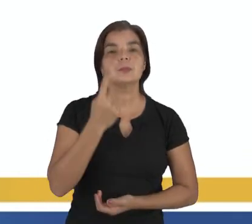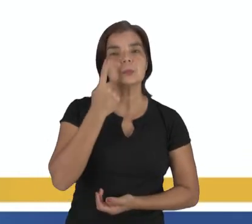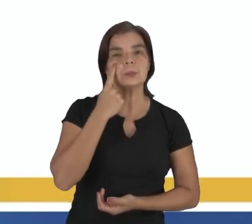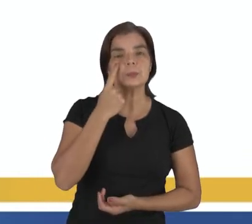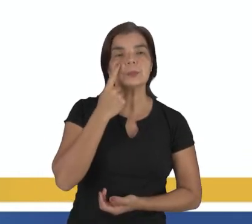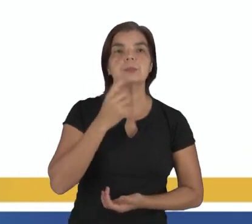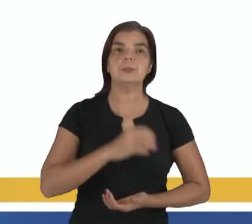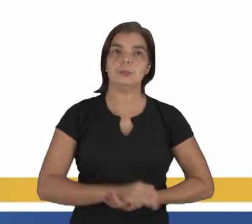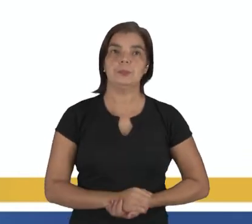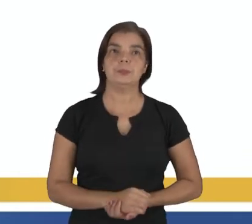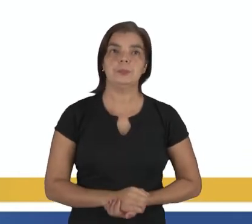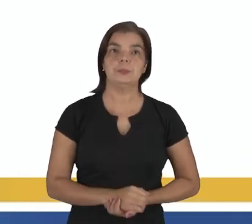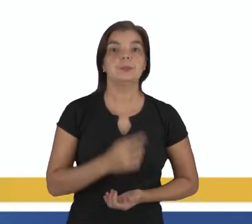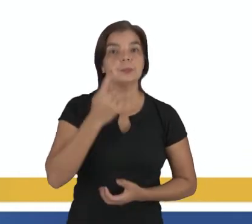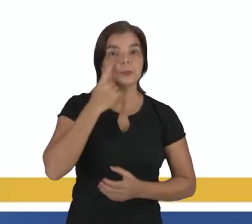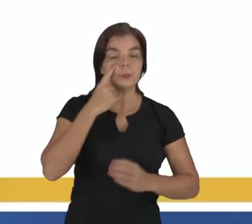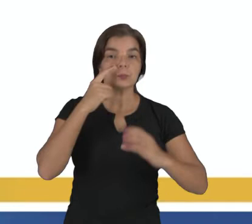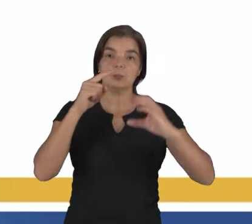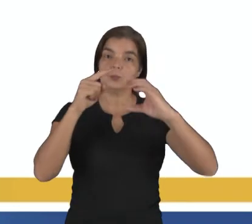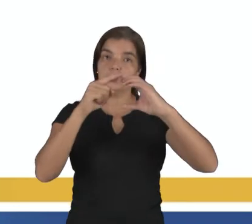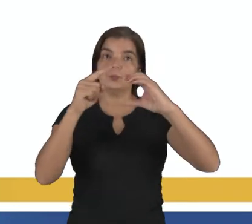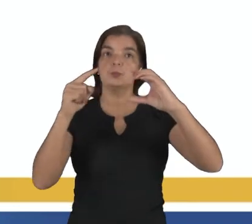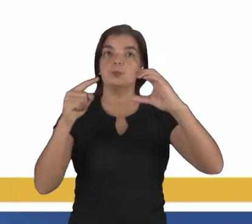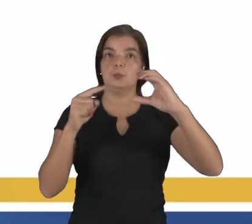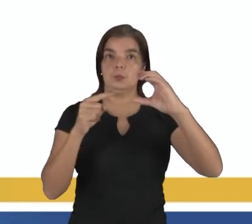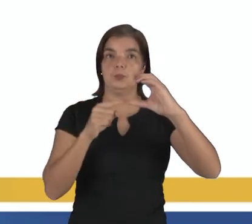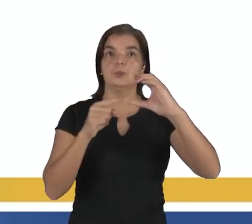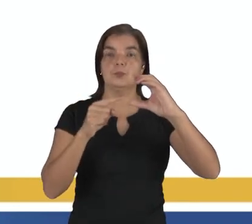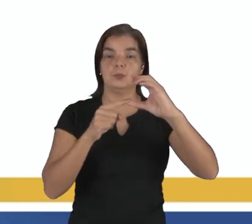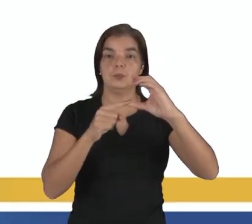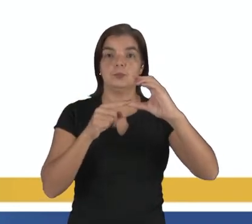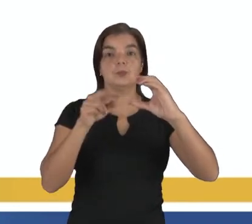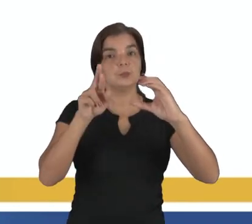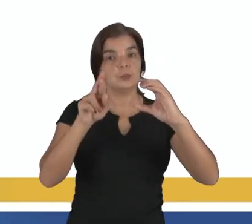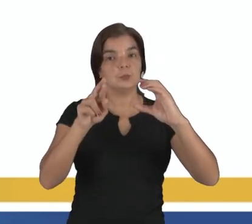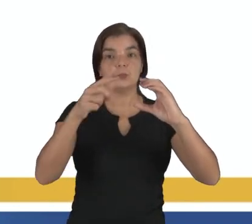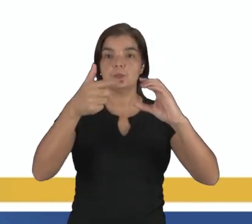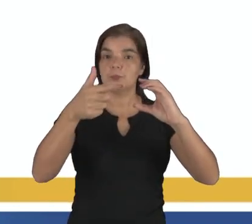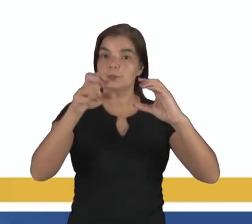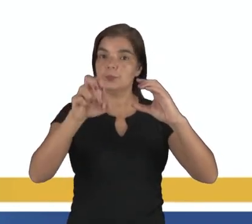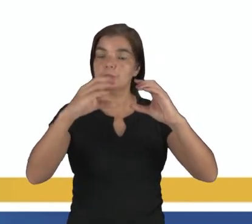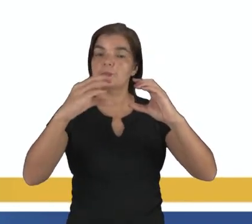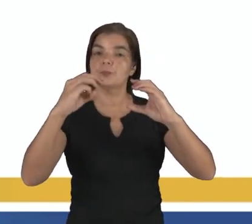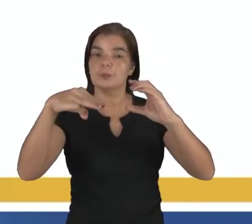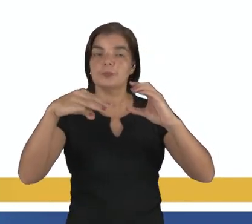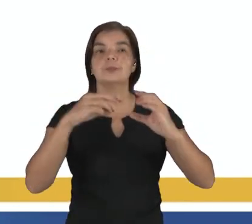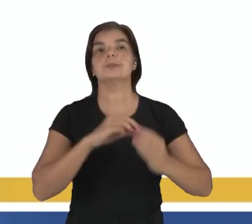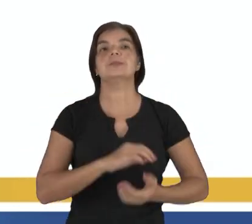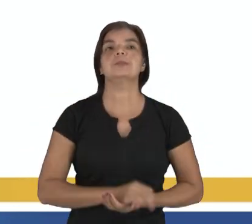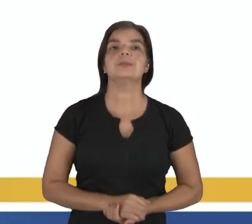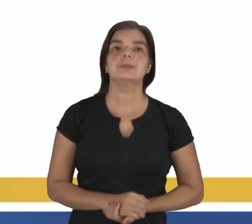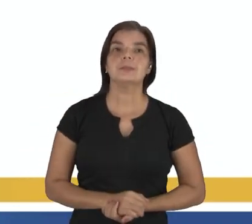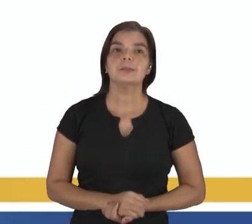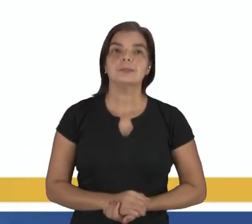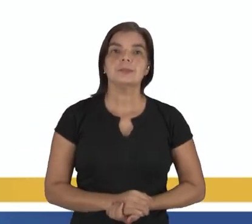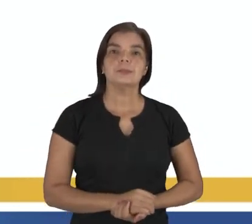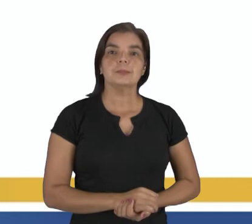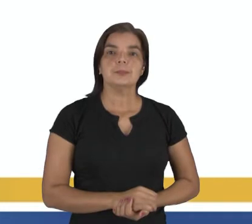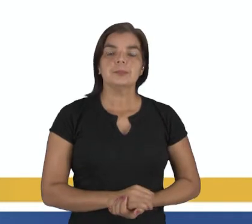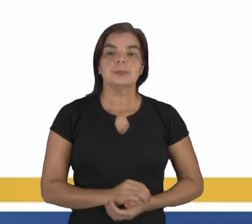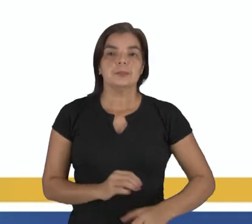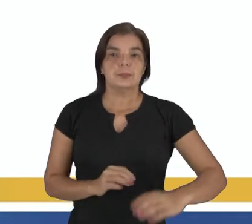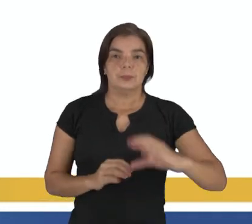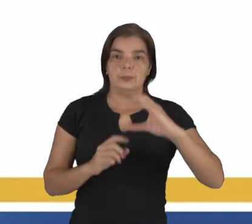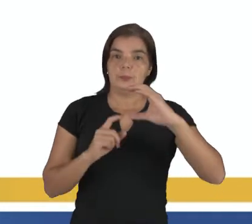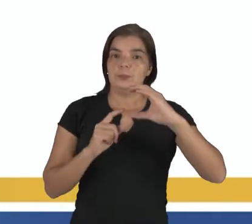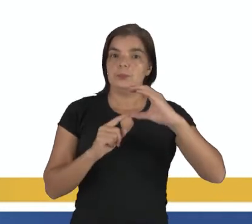Vejamos um exemplo. Determine o comprimento de uma circunferência de raio 25 centímetros. Então,